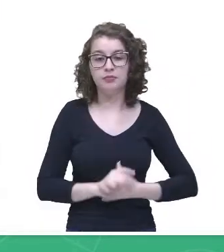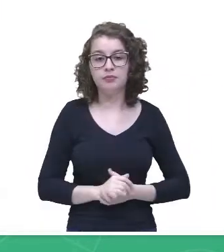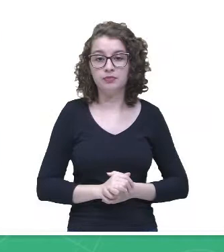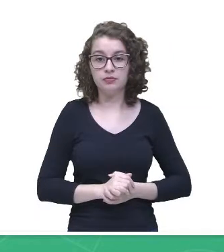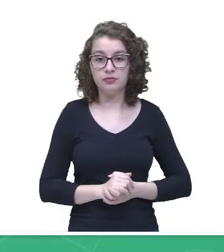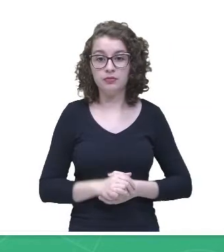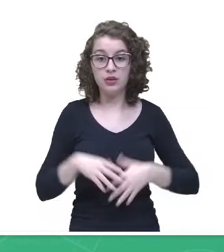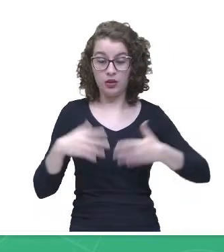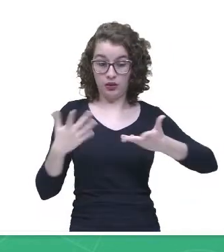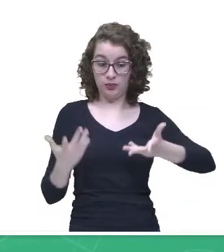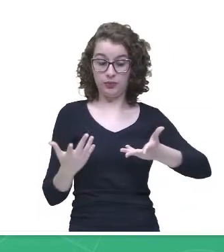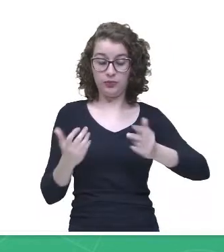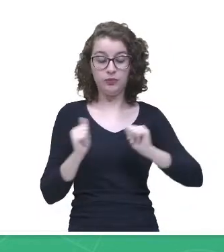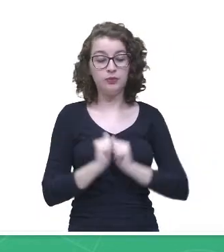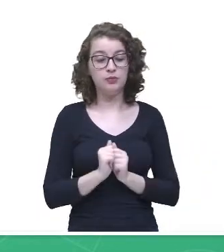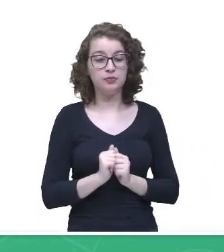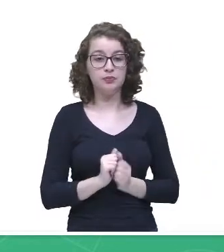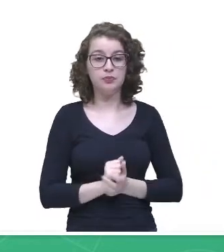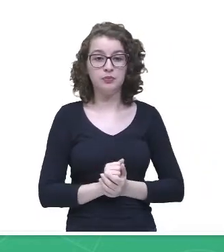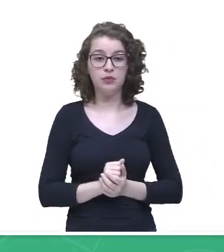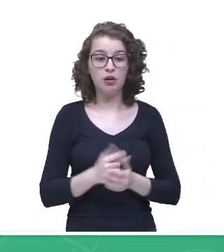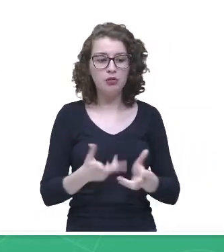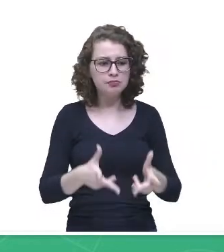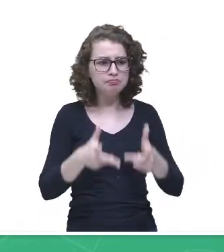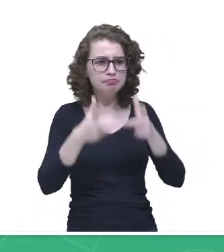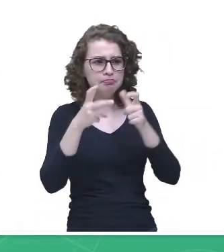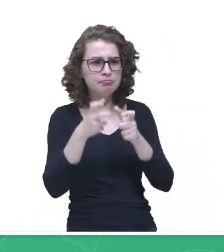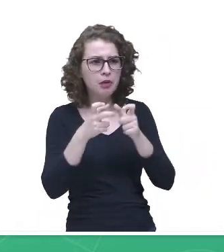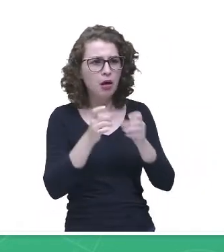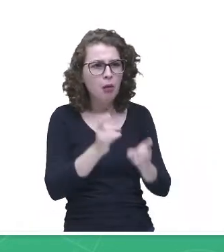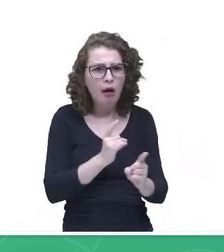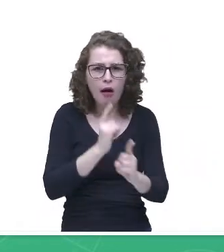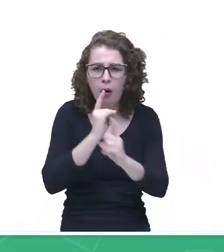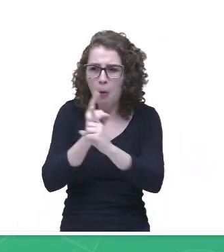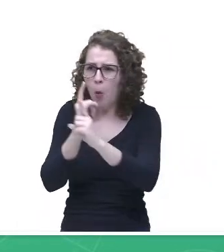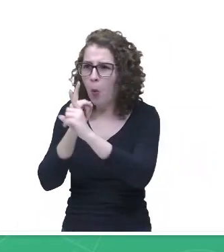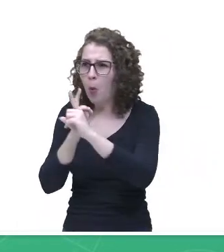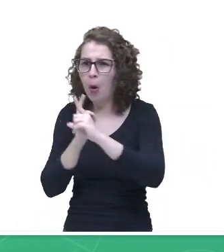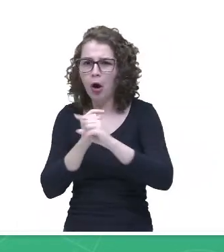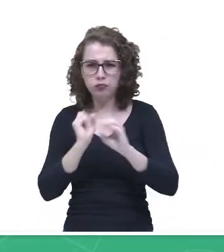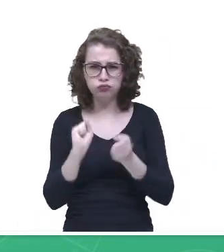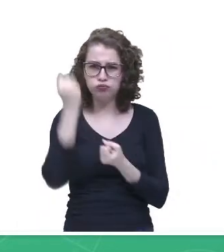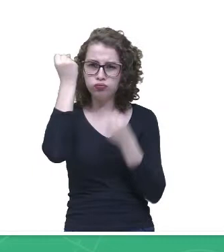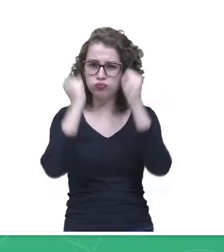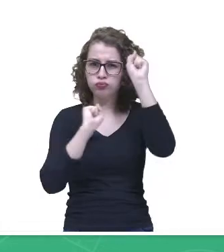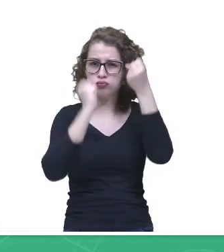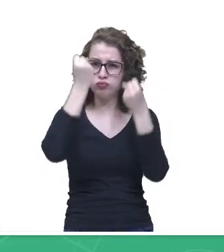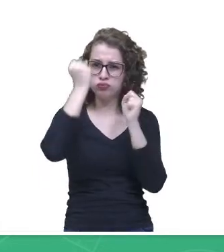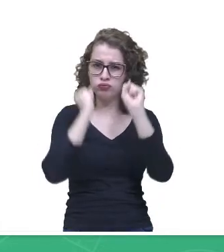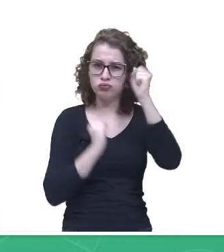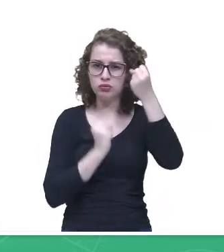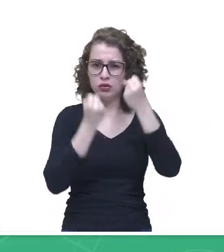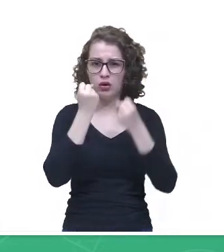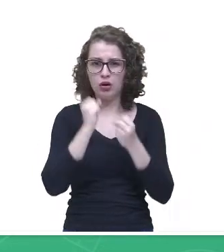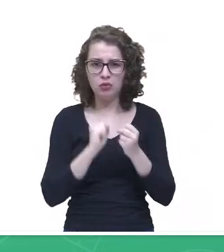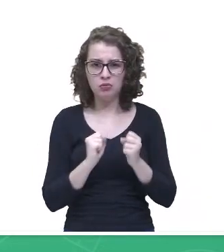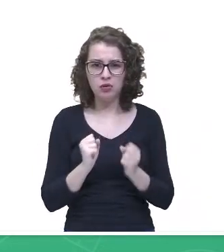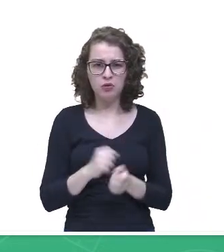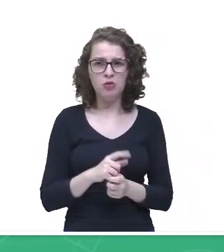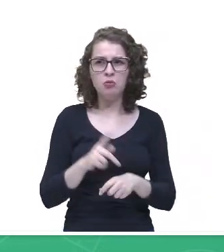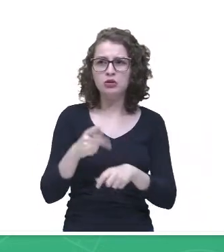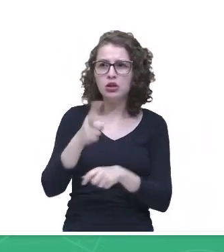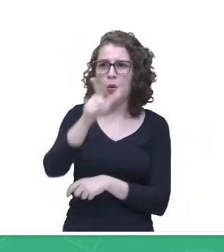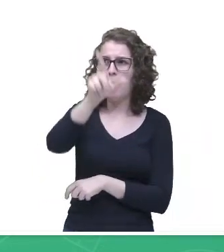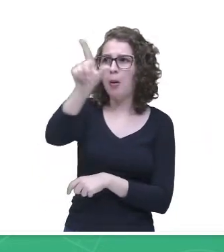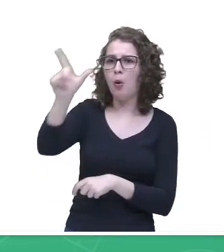mercados mundiais, a gente vai encontrar, né, muitas indústrias, muitas empresas transnacionais